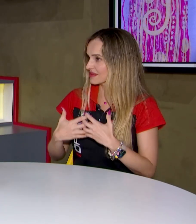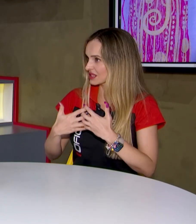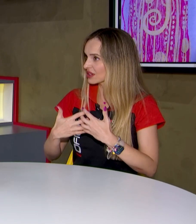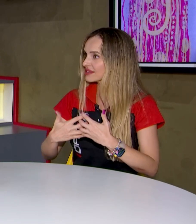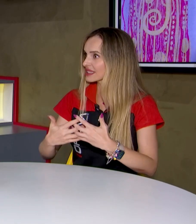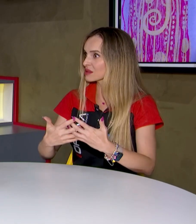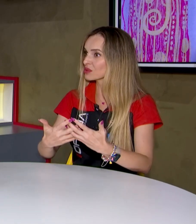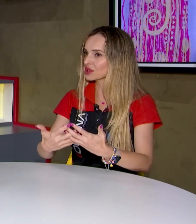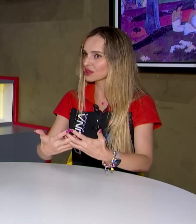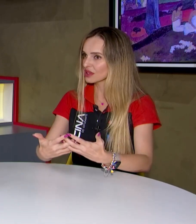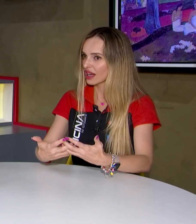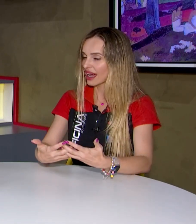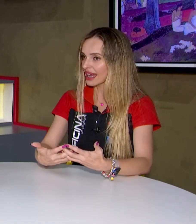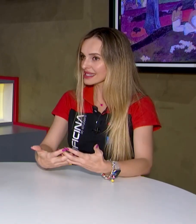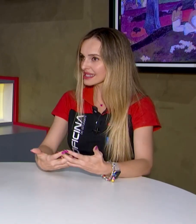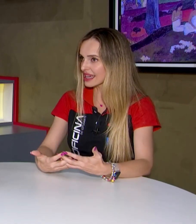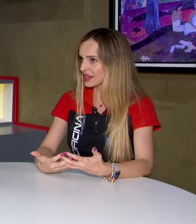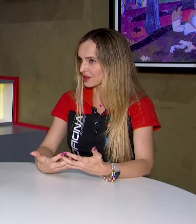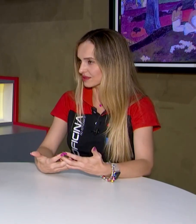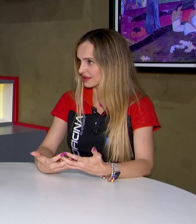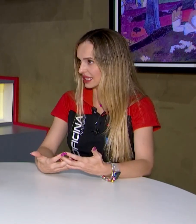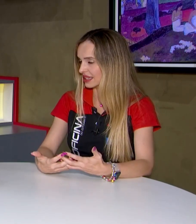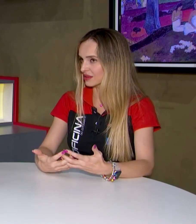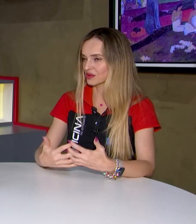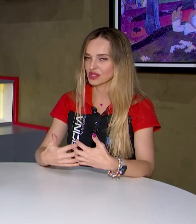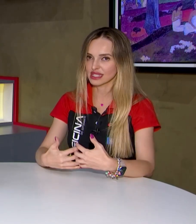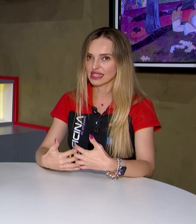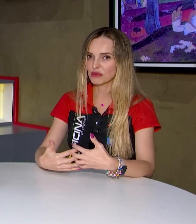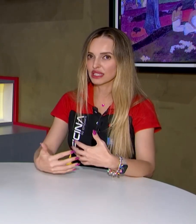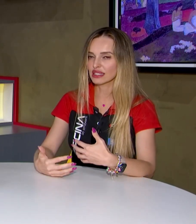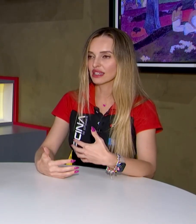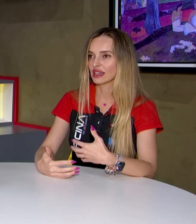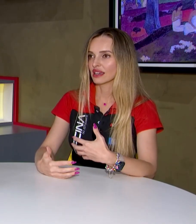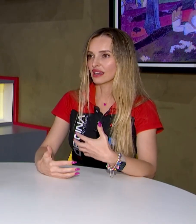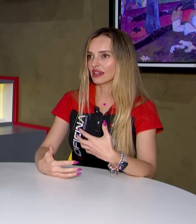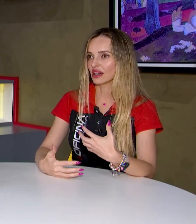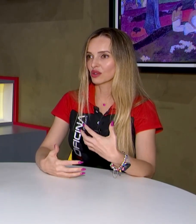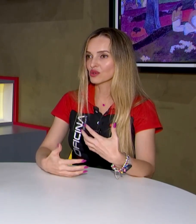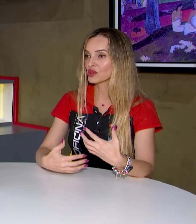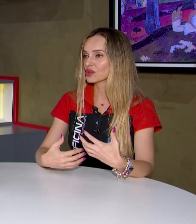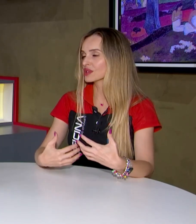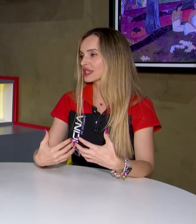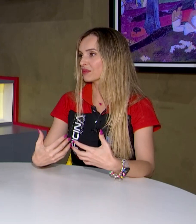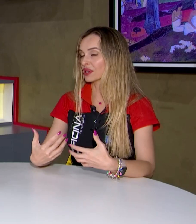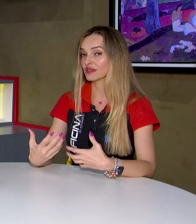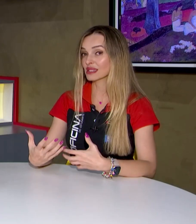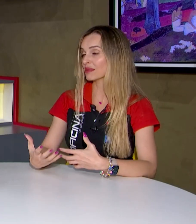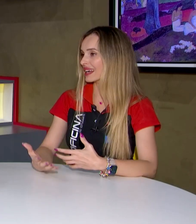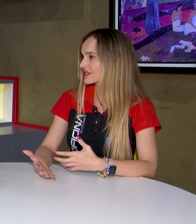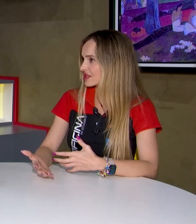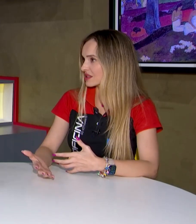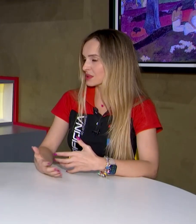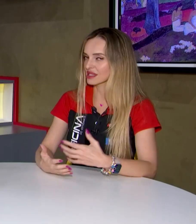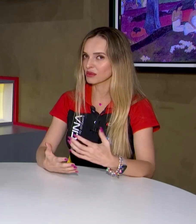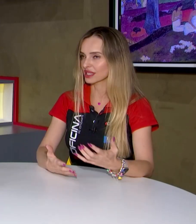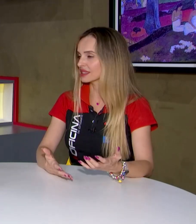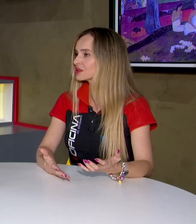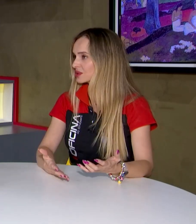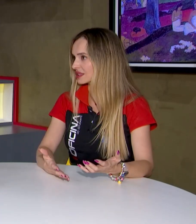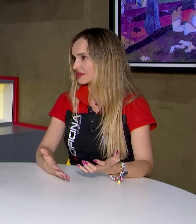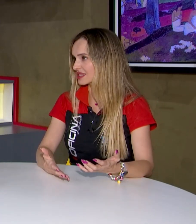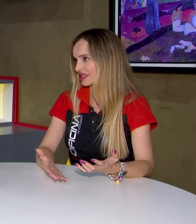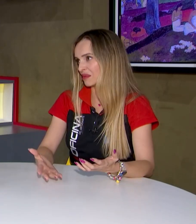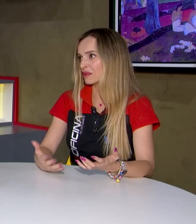habilidades, elas são levadas muito a sério, né? Vocês sabem que alguns cursos têm provas práticas, por